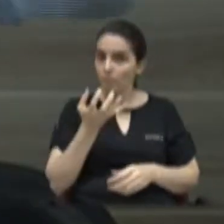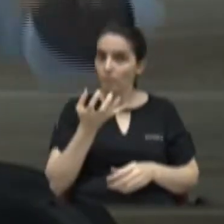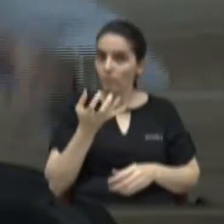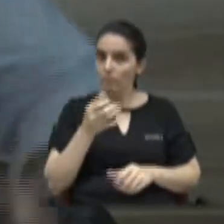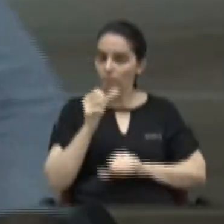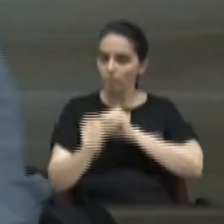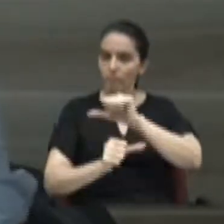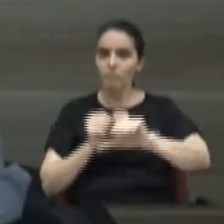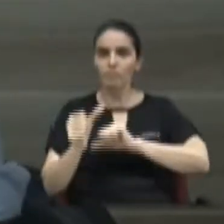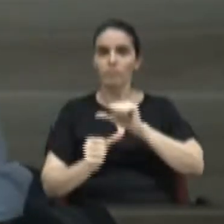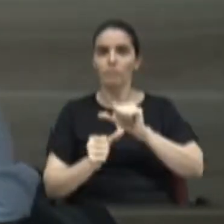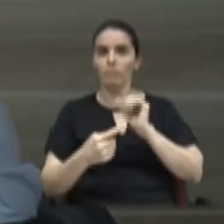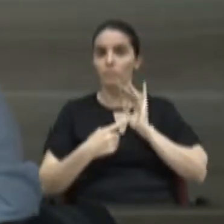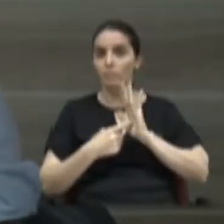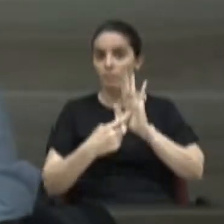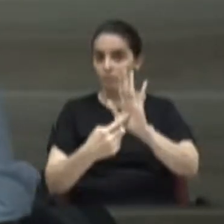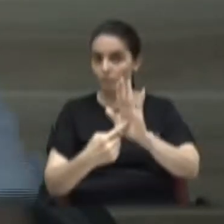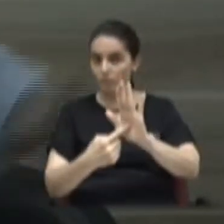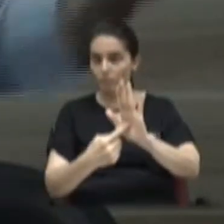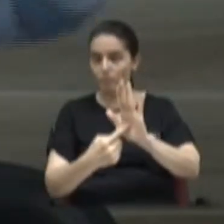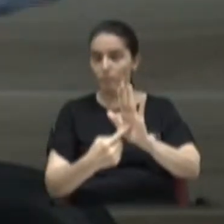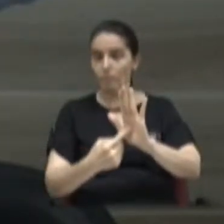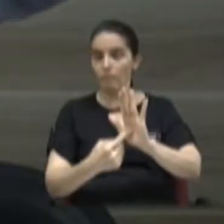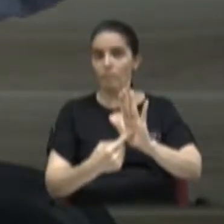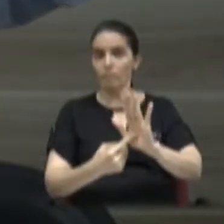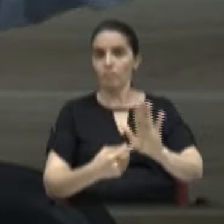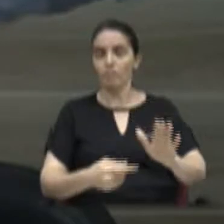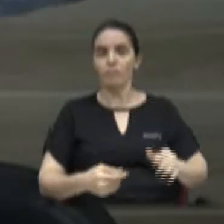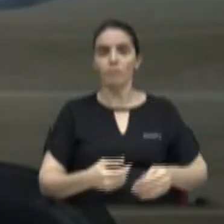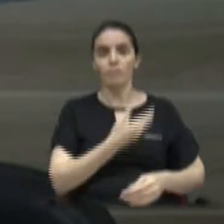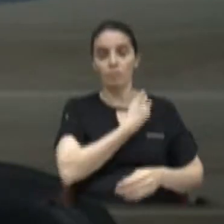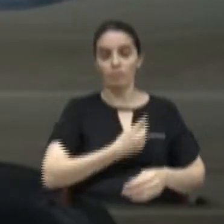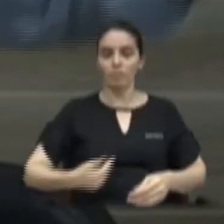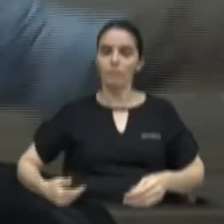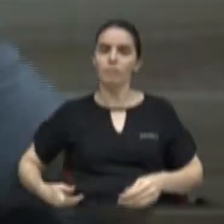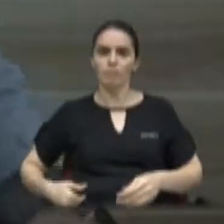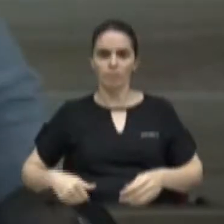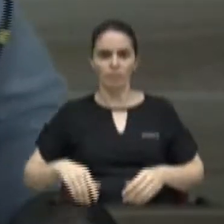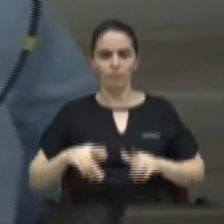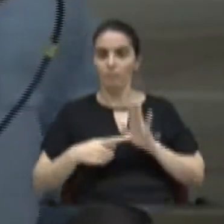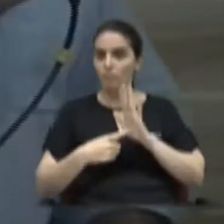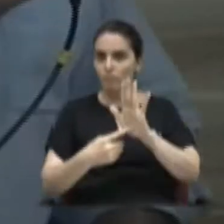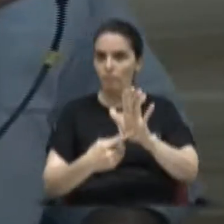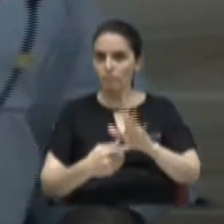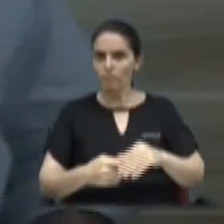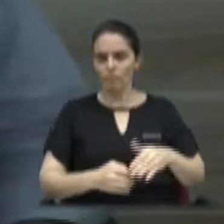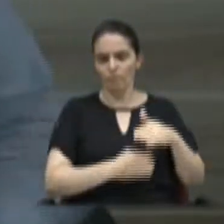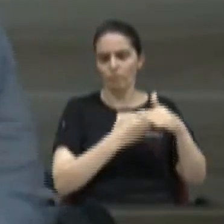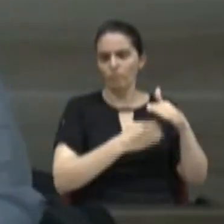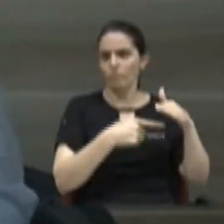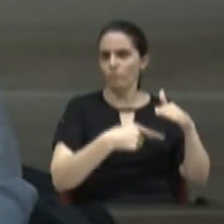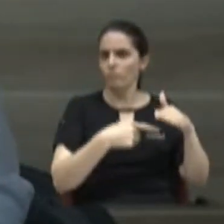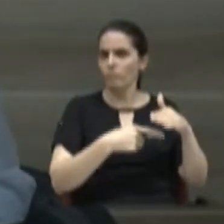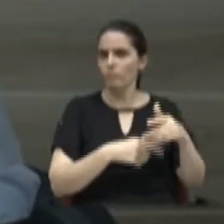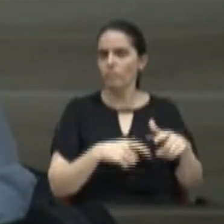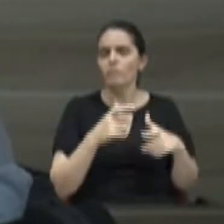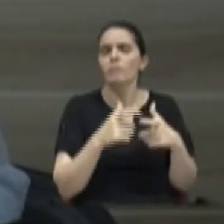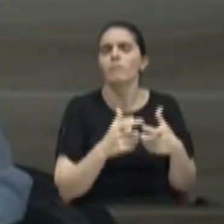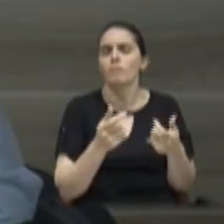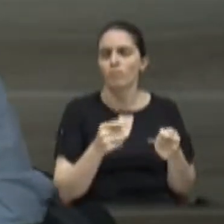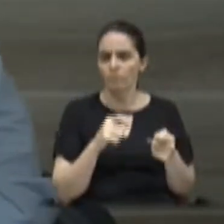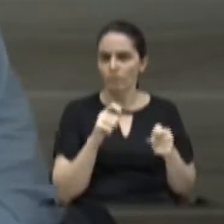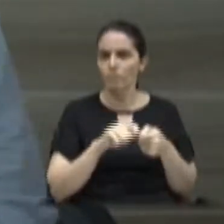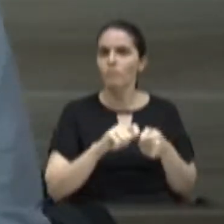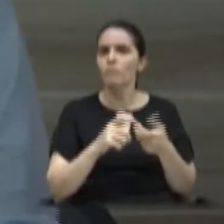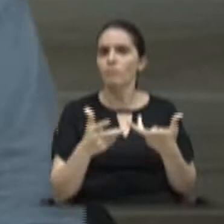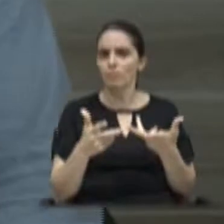tornar público que a empresa e cobrar deles. Aonde que está o impacto disso? Poxa